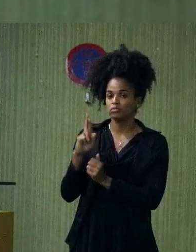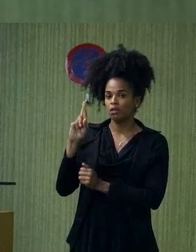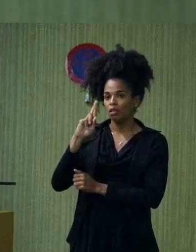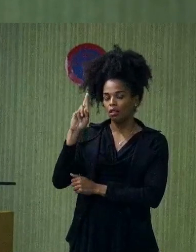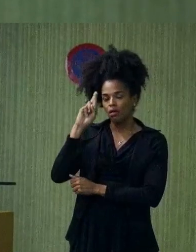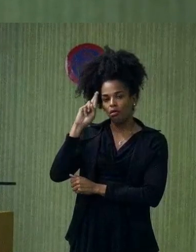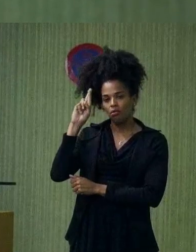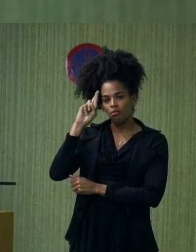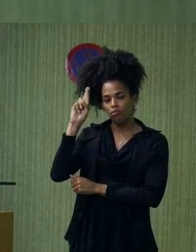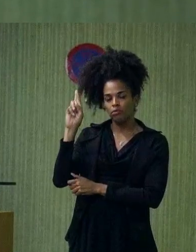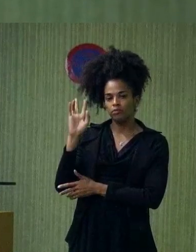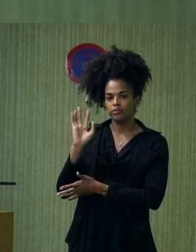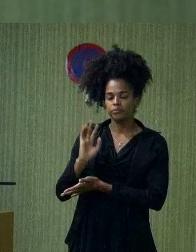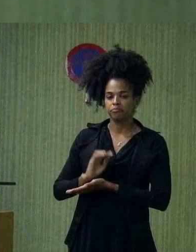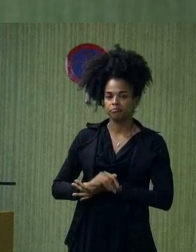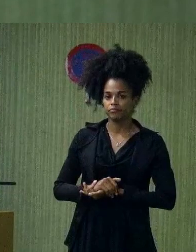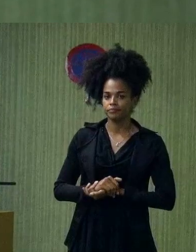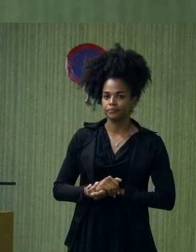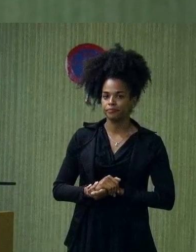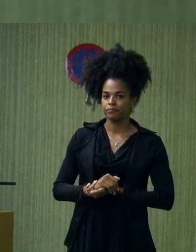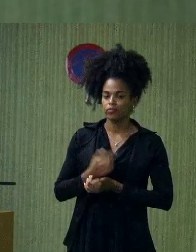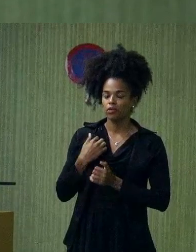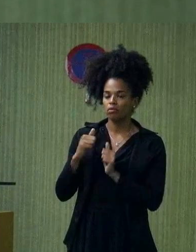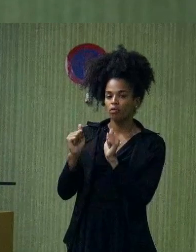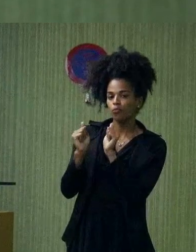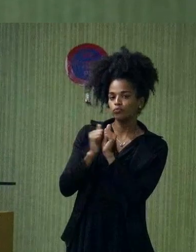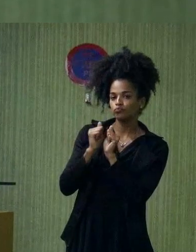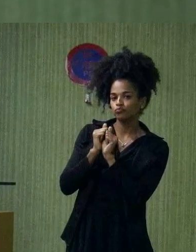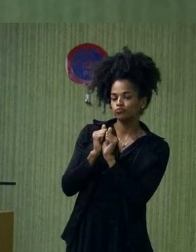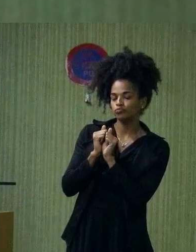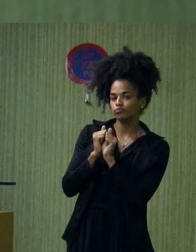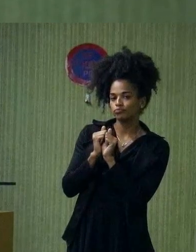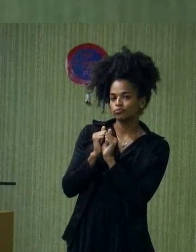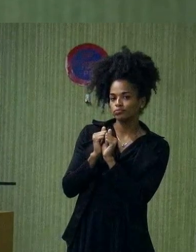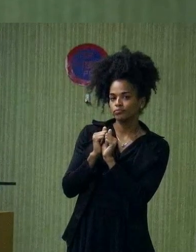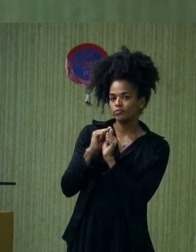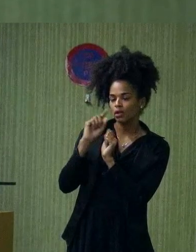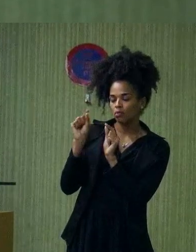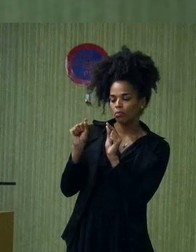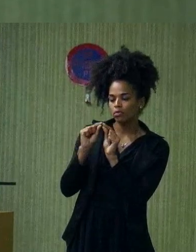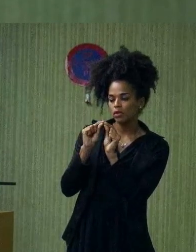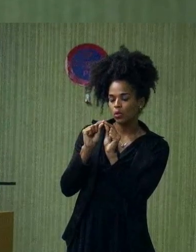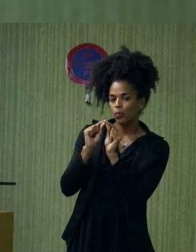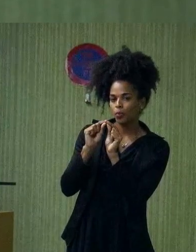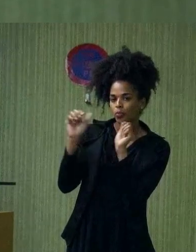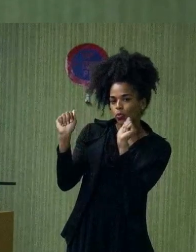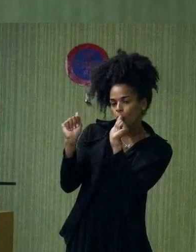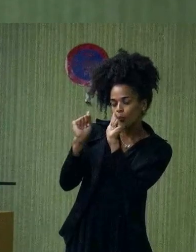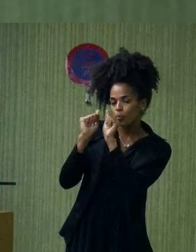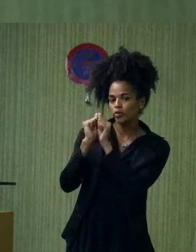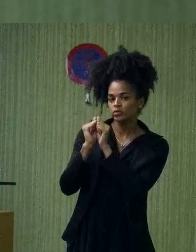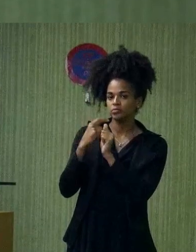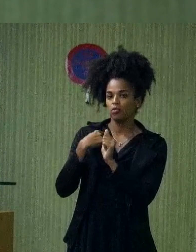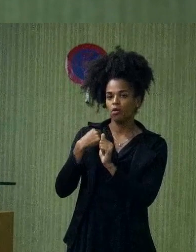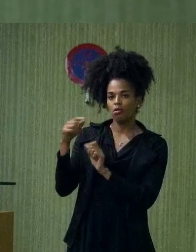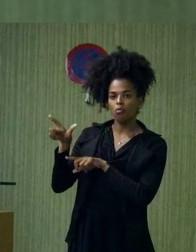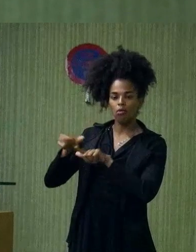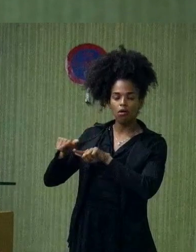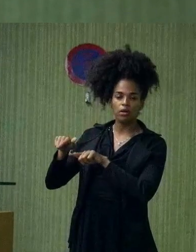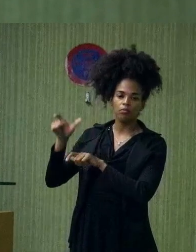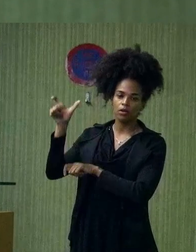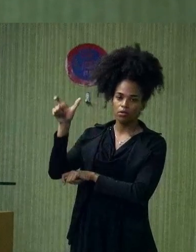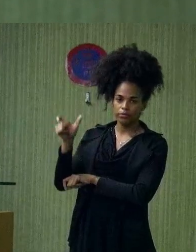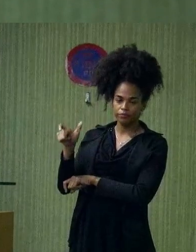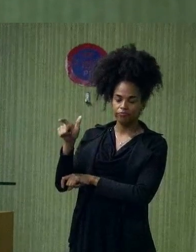tá não sei láa tá bem aqui ó olha e canutama é bem do lado bem pertinho fui promotor aqui A Minha